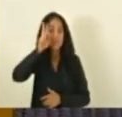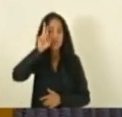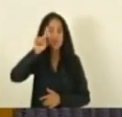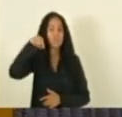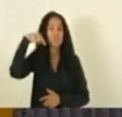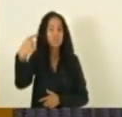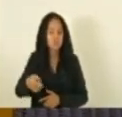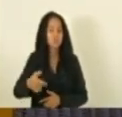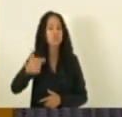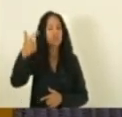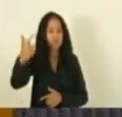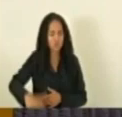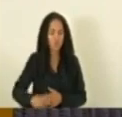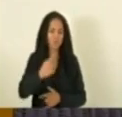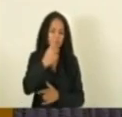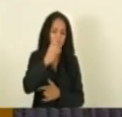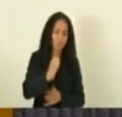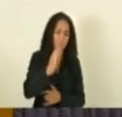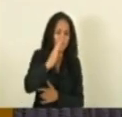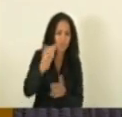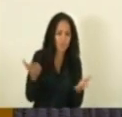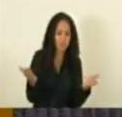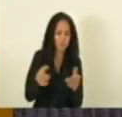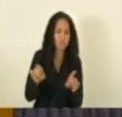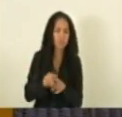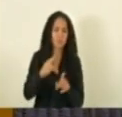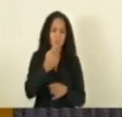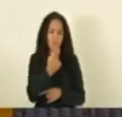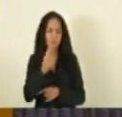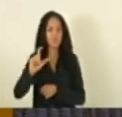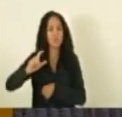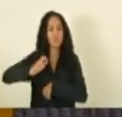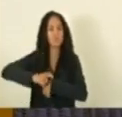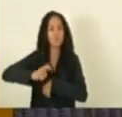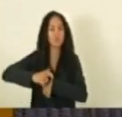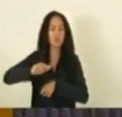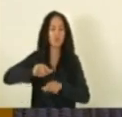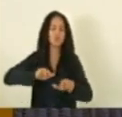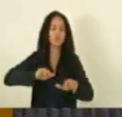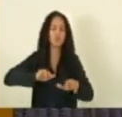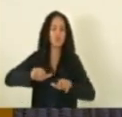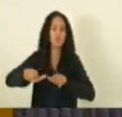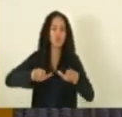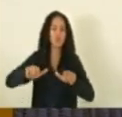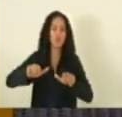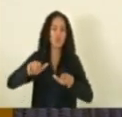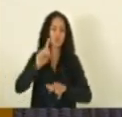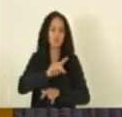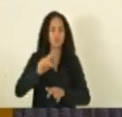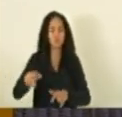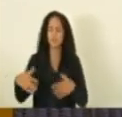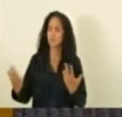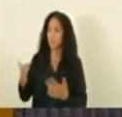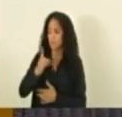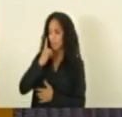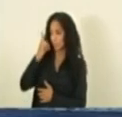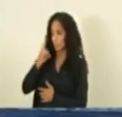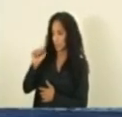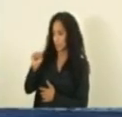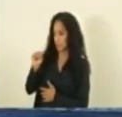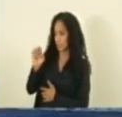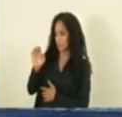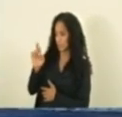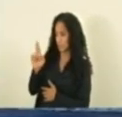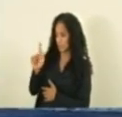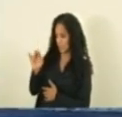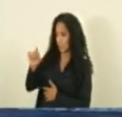a PEC de hoje e o PL do tempo de planejamento também. Deputado Sérgio Majeski,